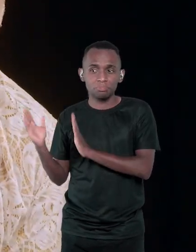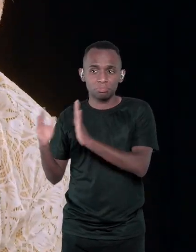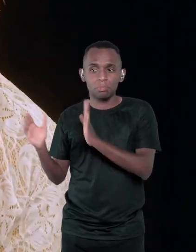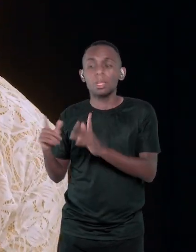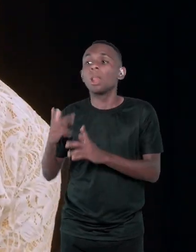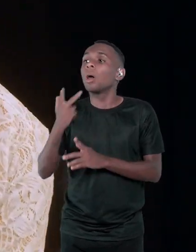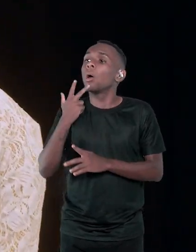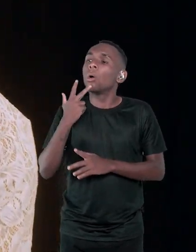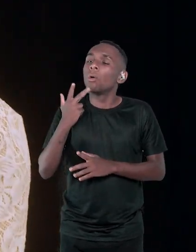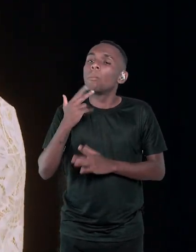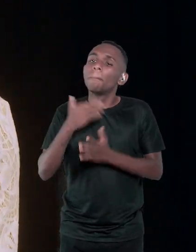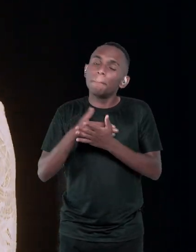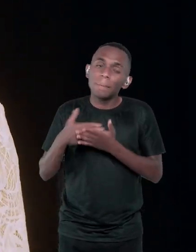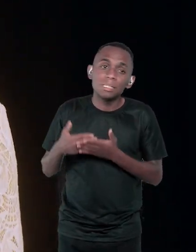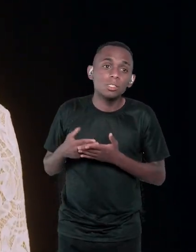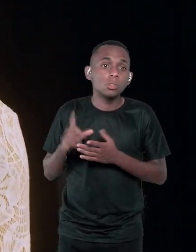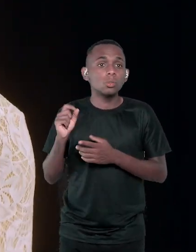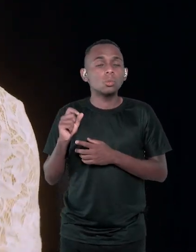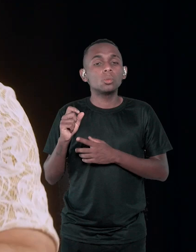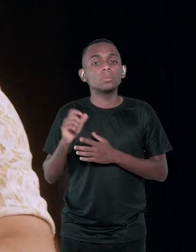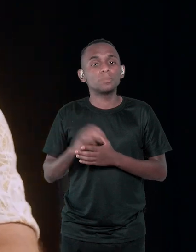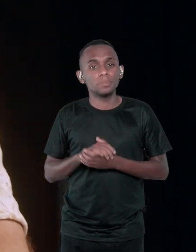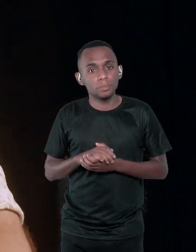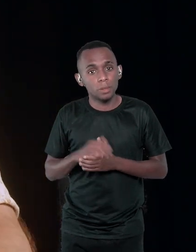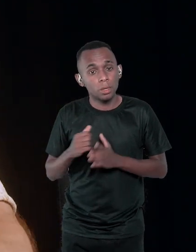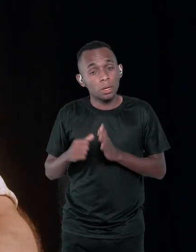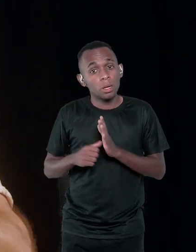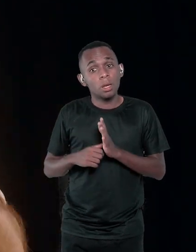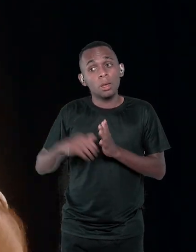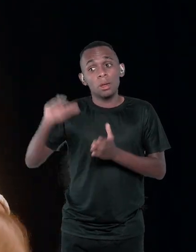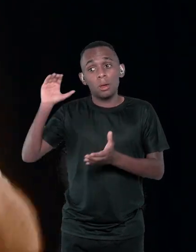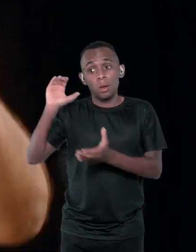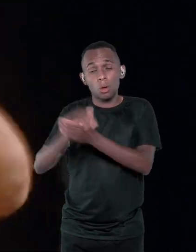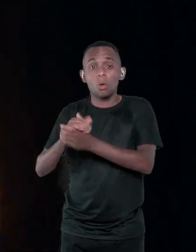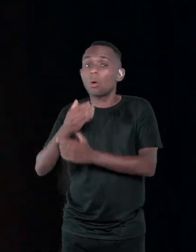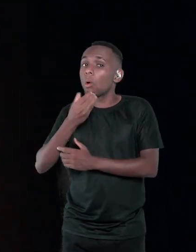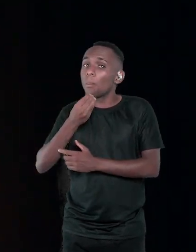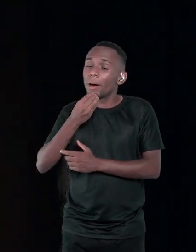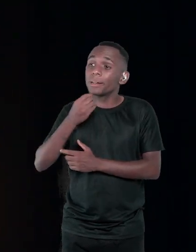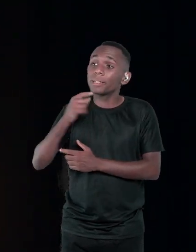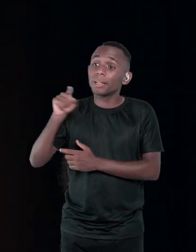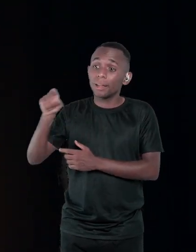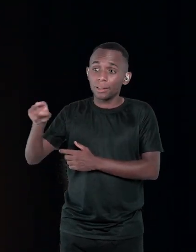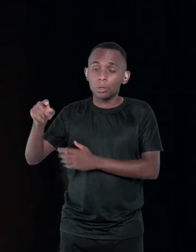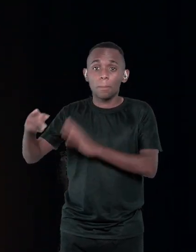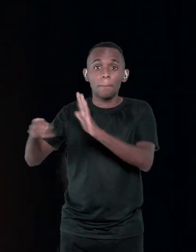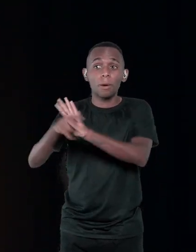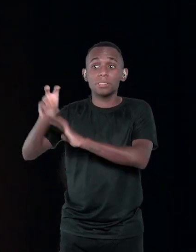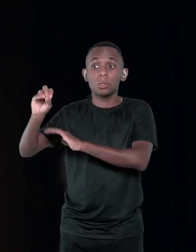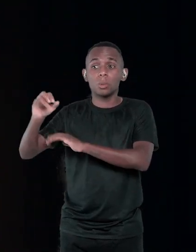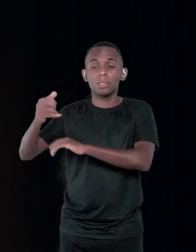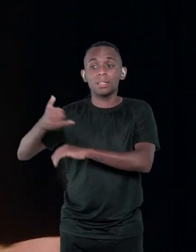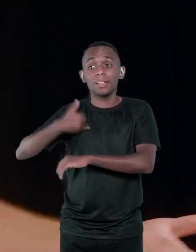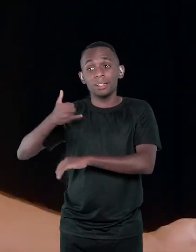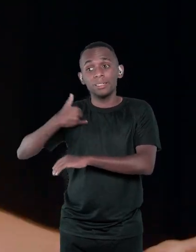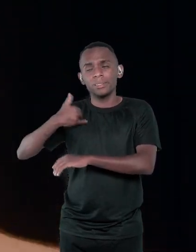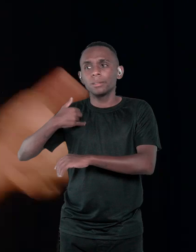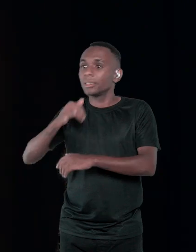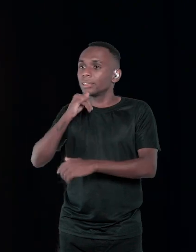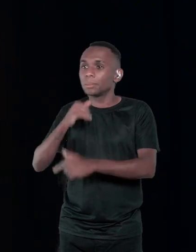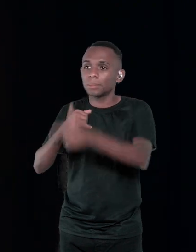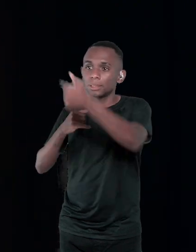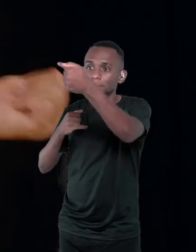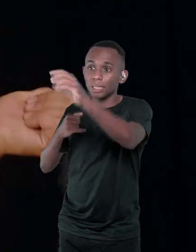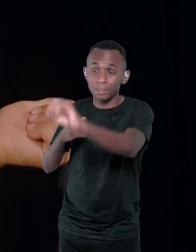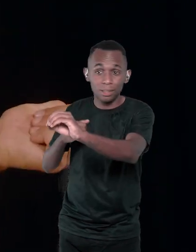começa a contar o marido dela, que era 50 anos mais novo do que ela. Só, ela tinha 70, ele tinha